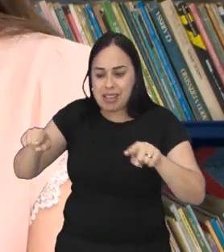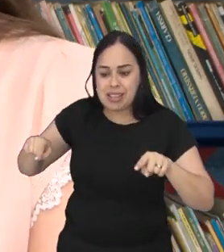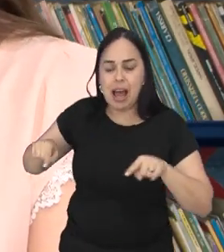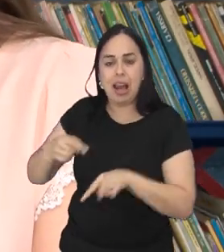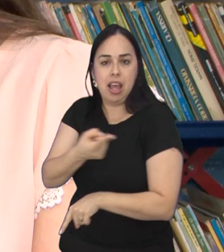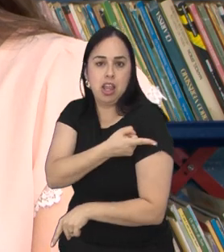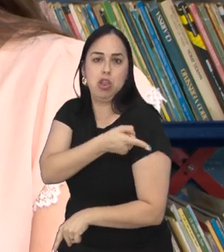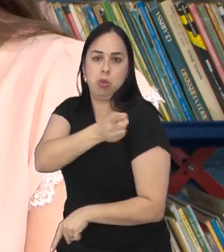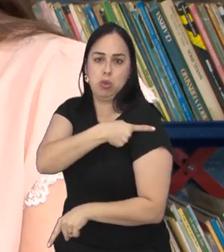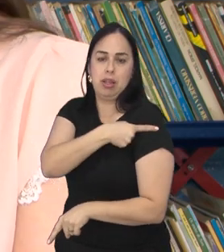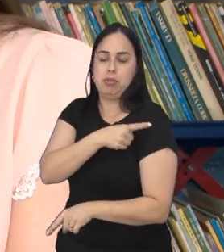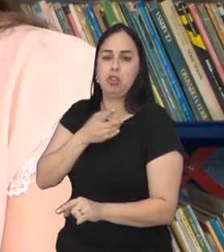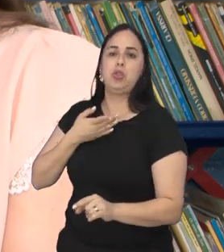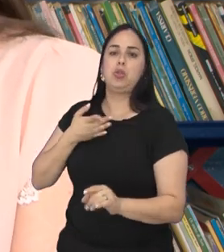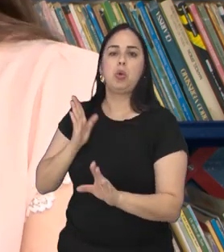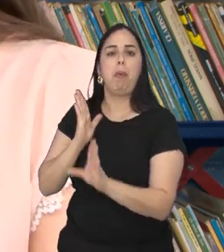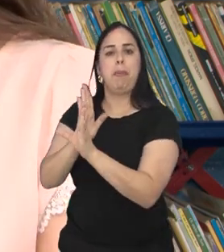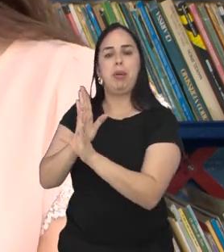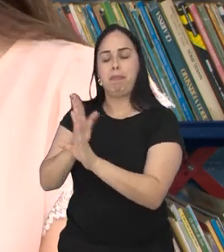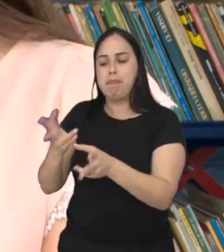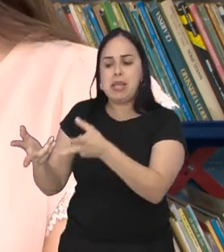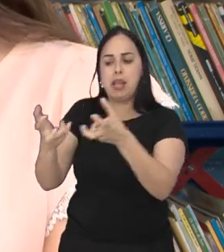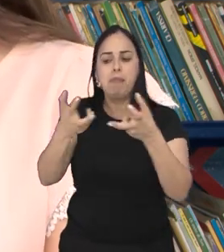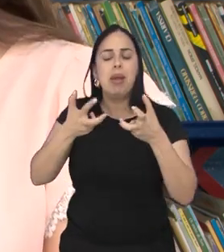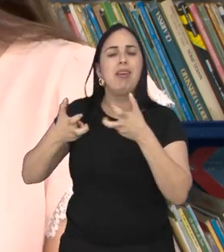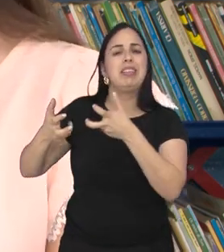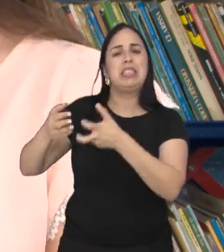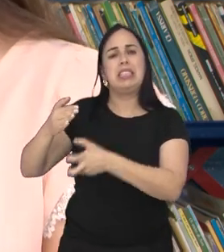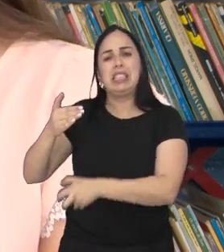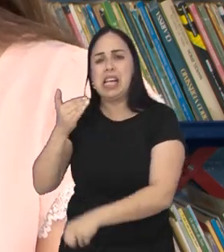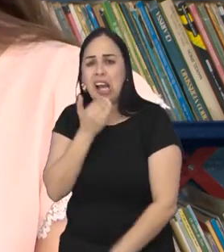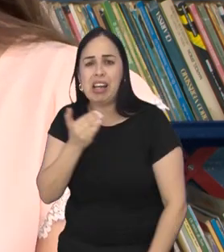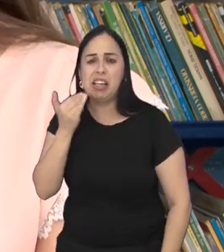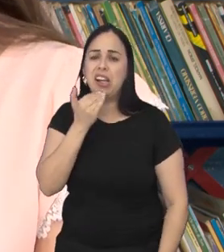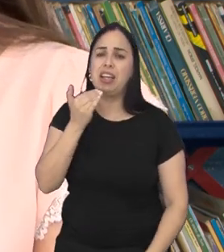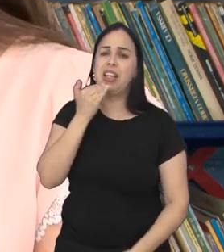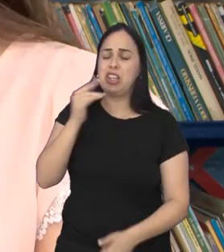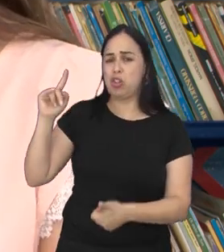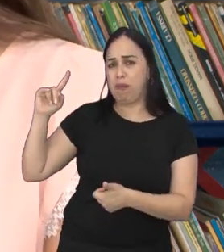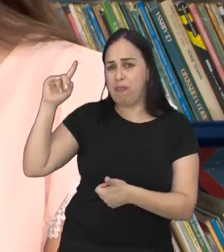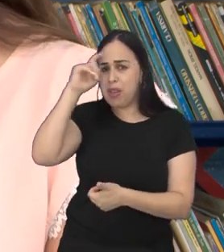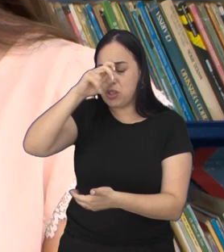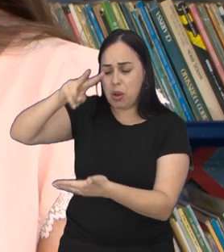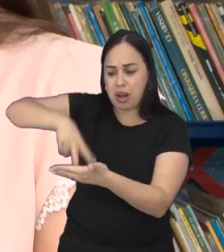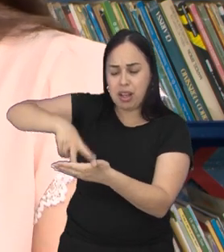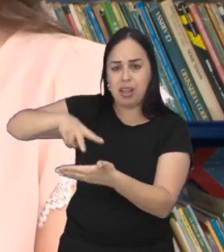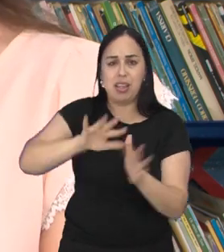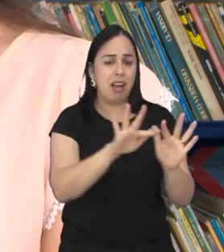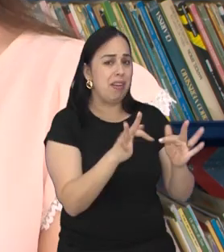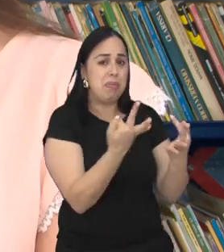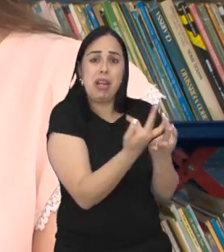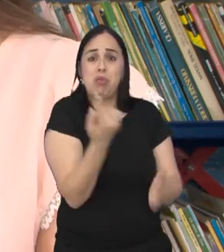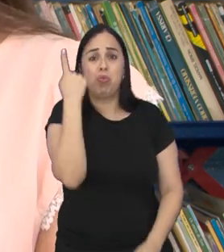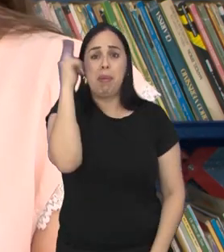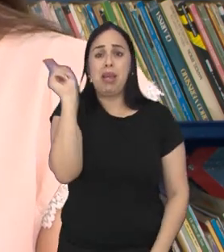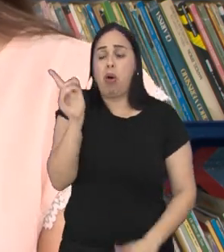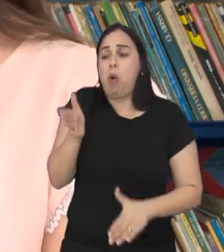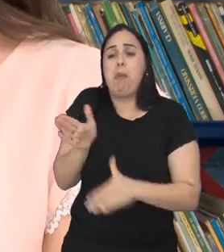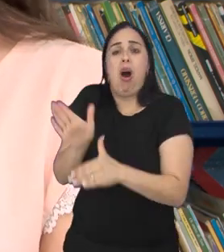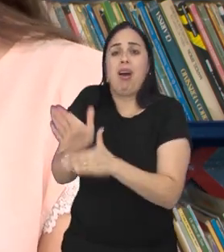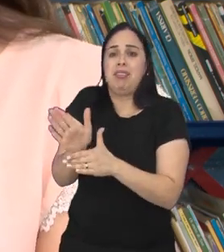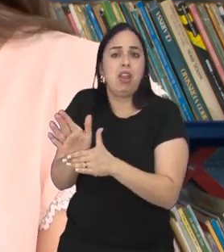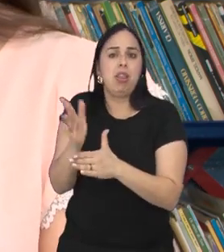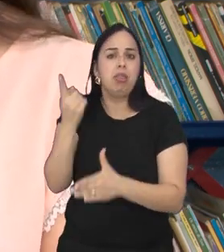as salas iniciais da alfabetização é diante da pandemia algumas turmas com dificuldade de acesso os familiares até sem